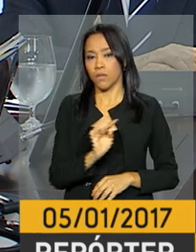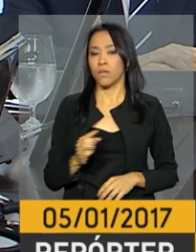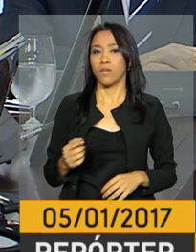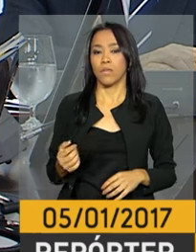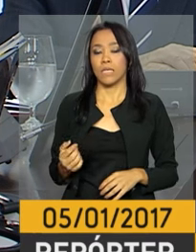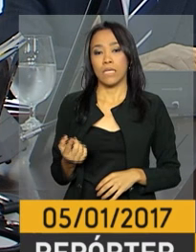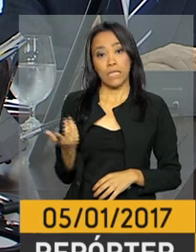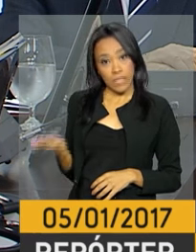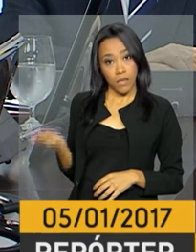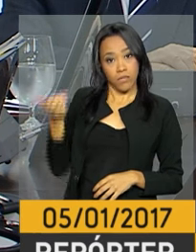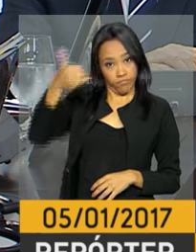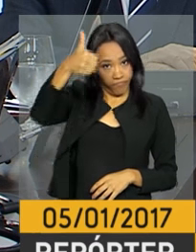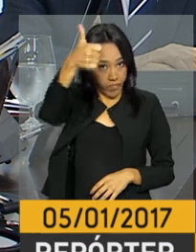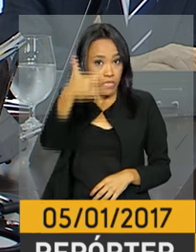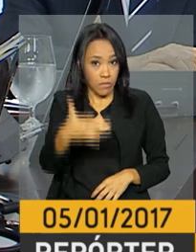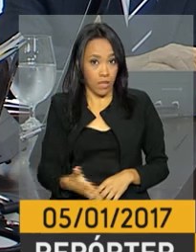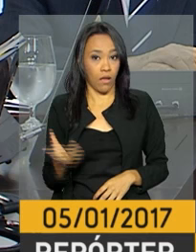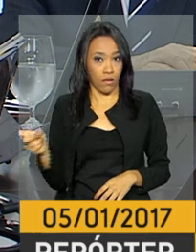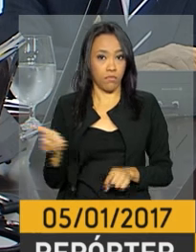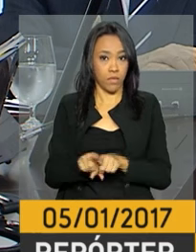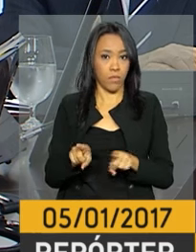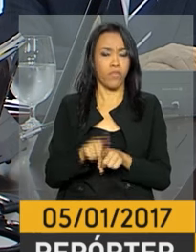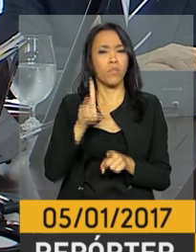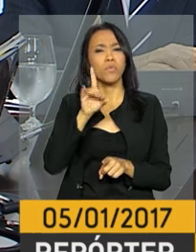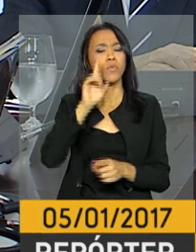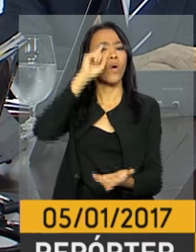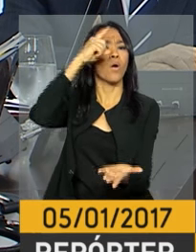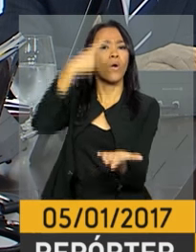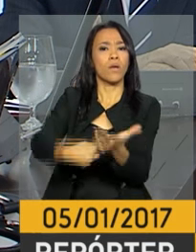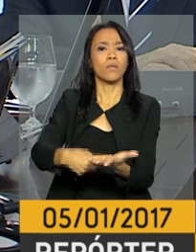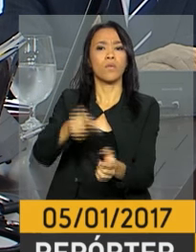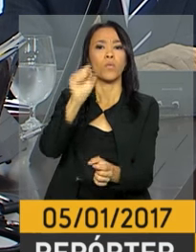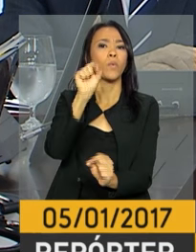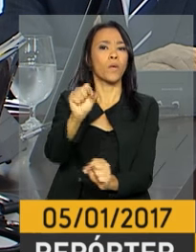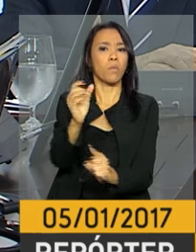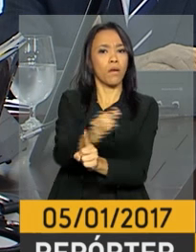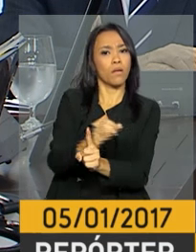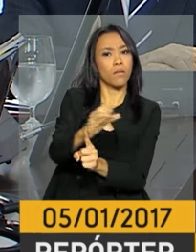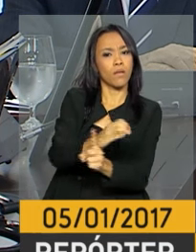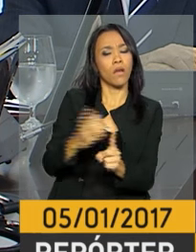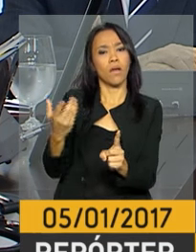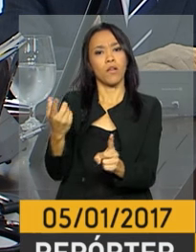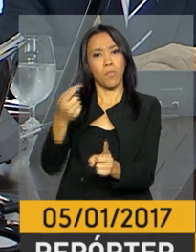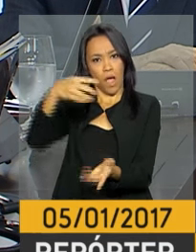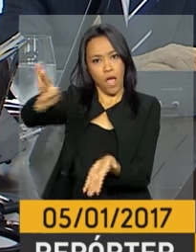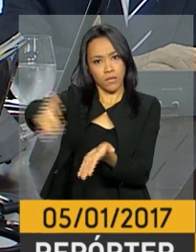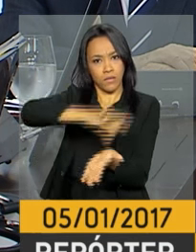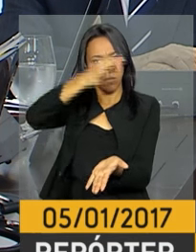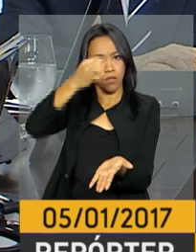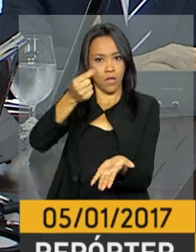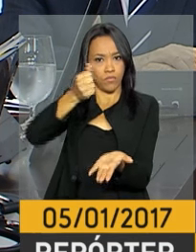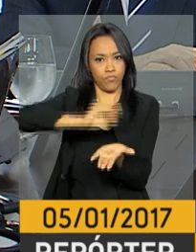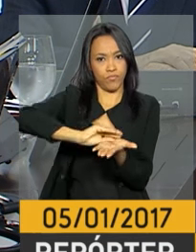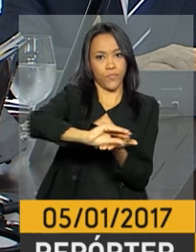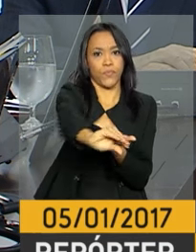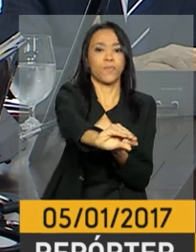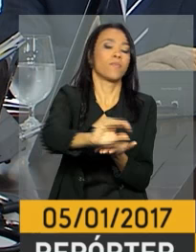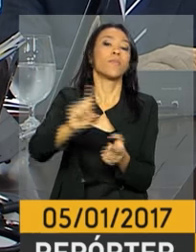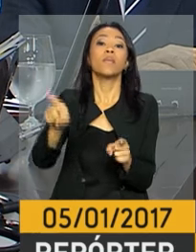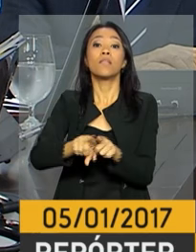sua exposição nós vamos definir uma data para assinar não só os repasses mas a adesão